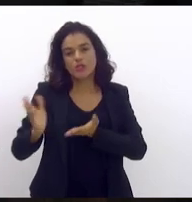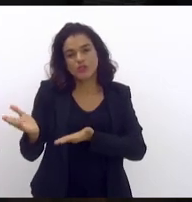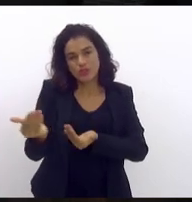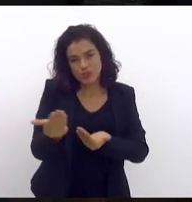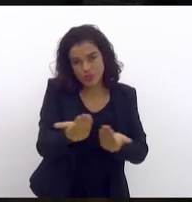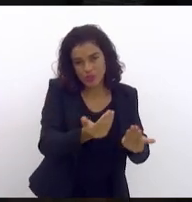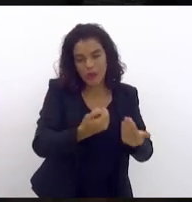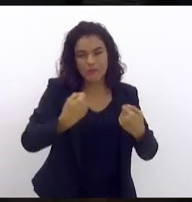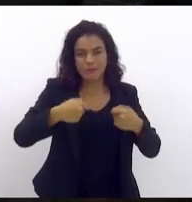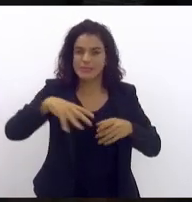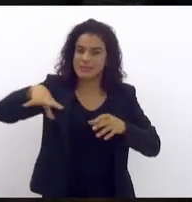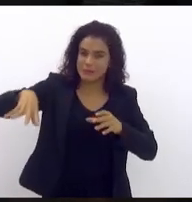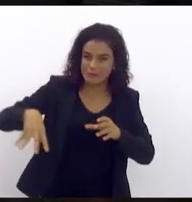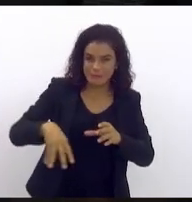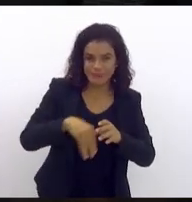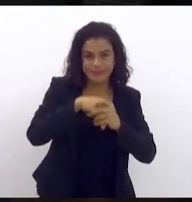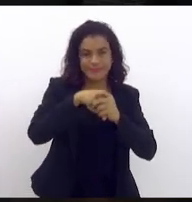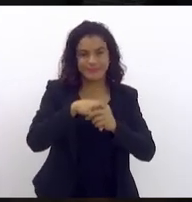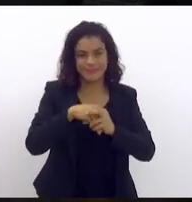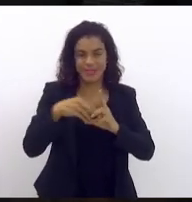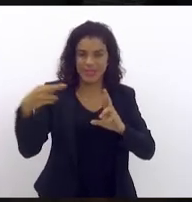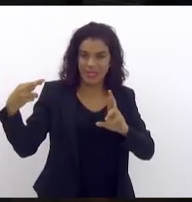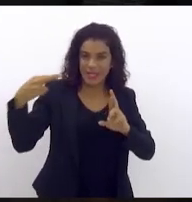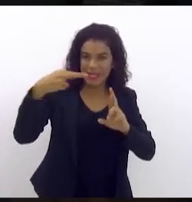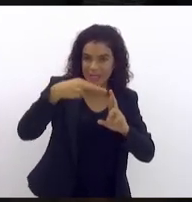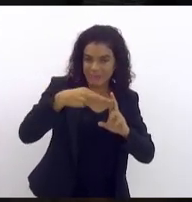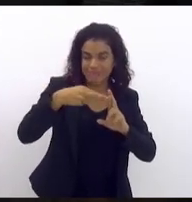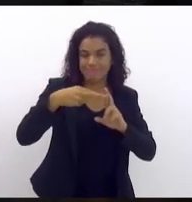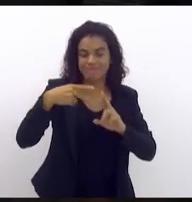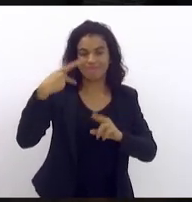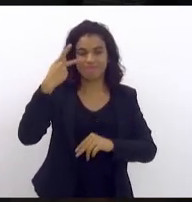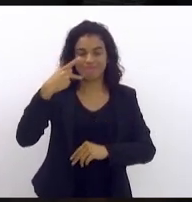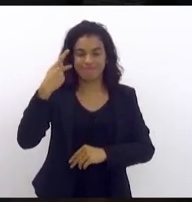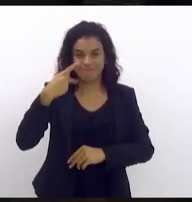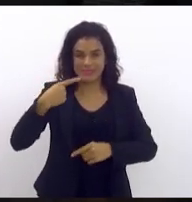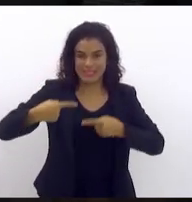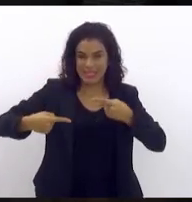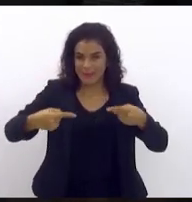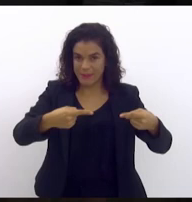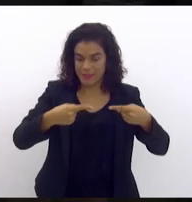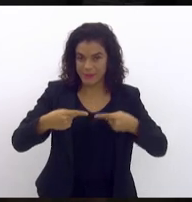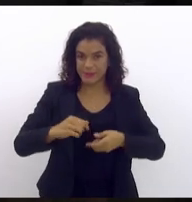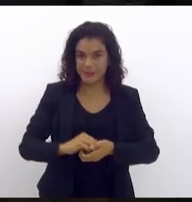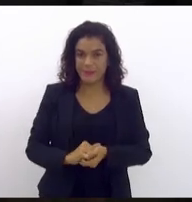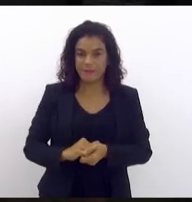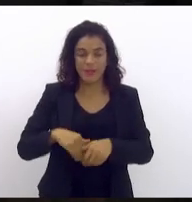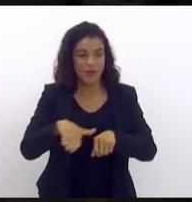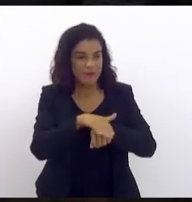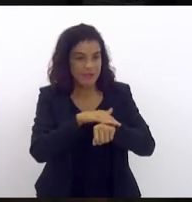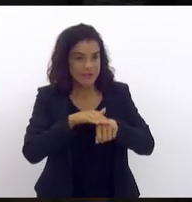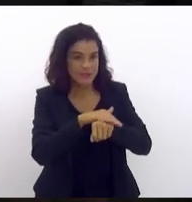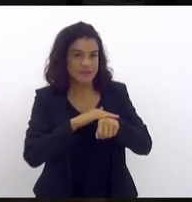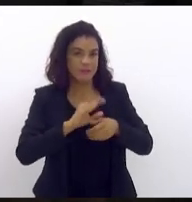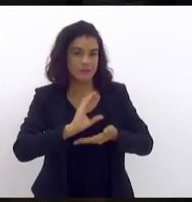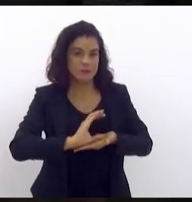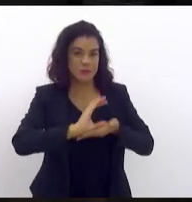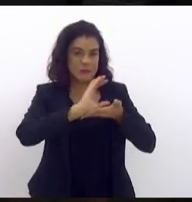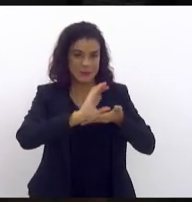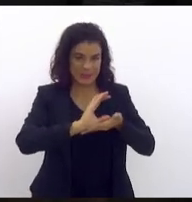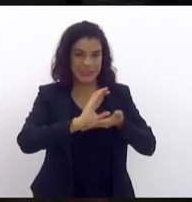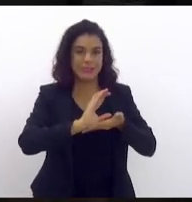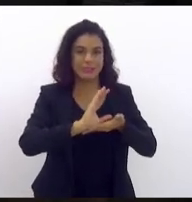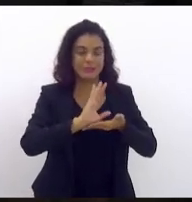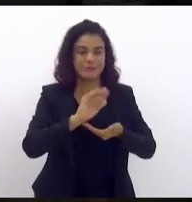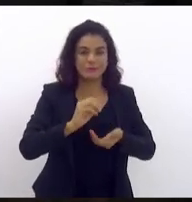têm que estar no foco de nossos debates dialogar com com os conselhos regionais da Juventude já